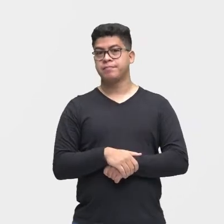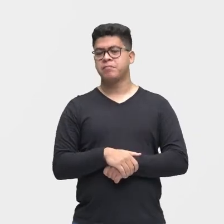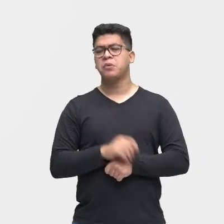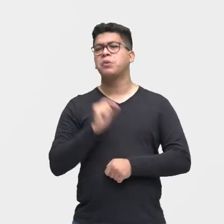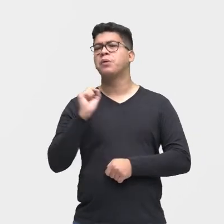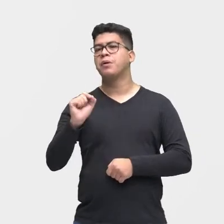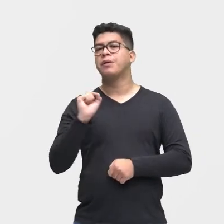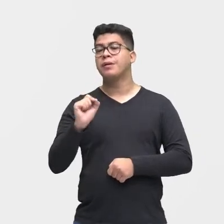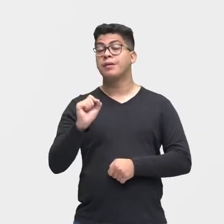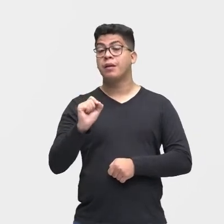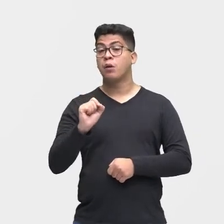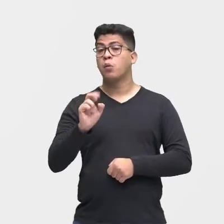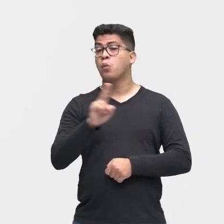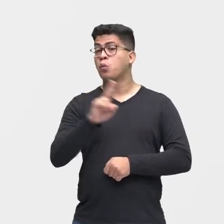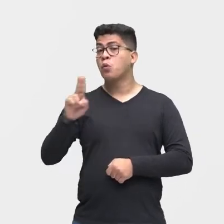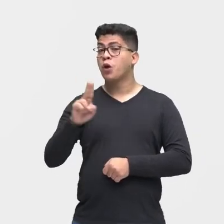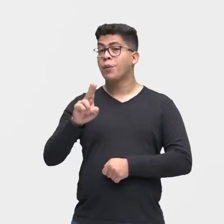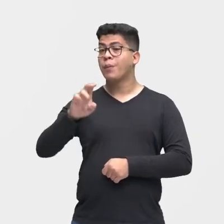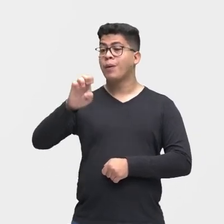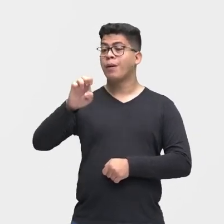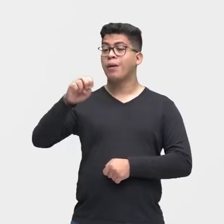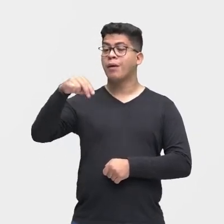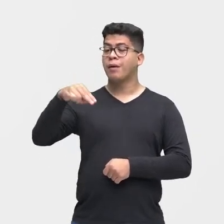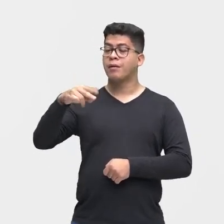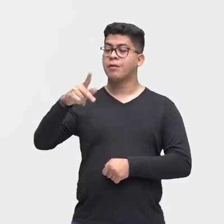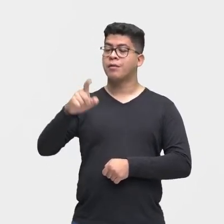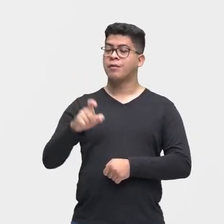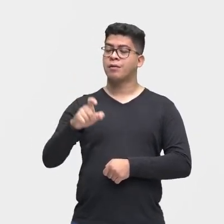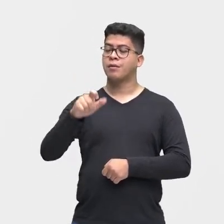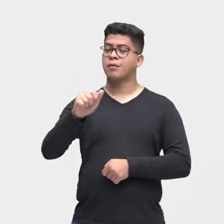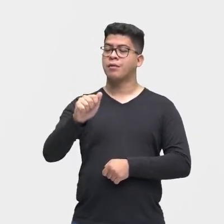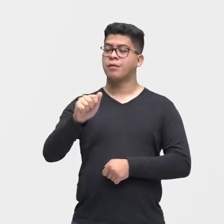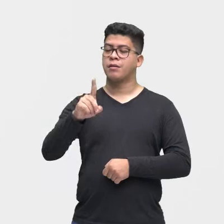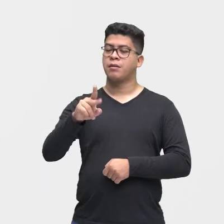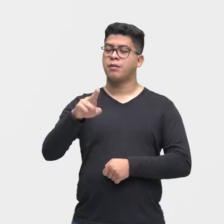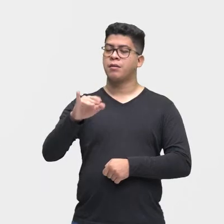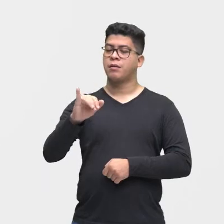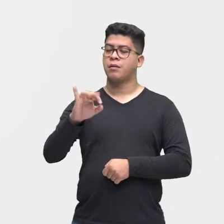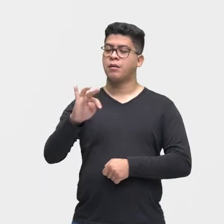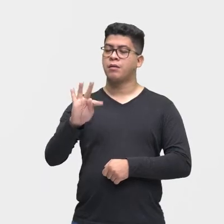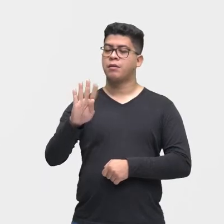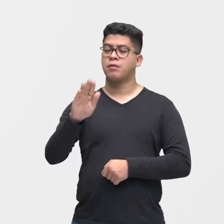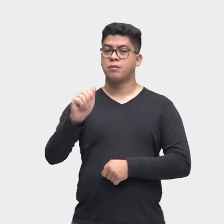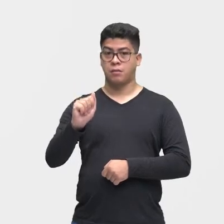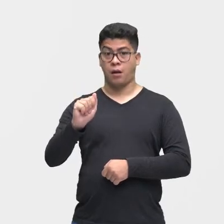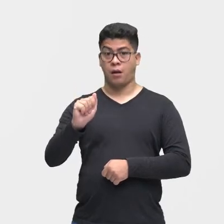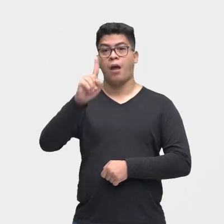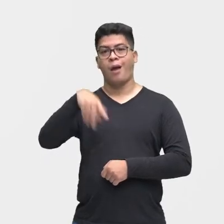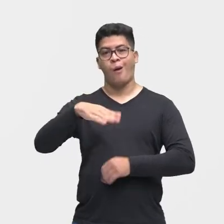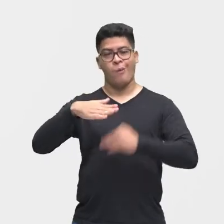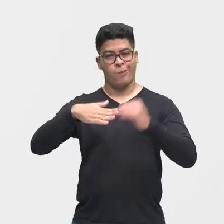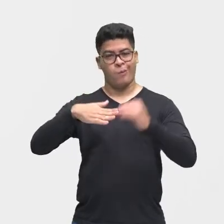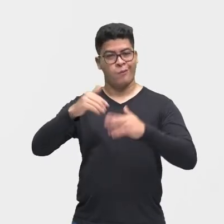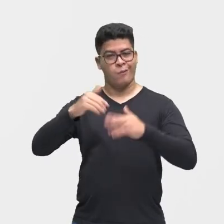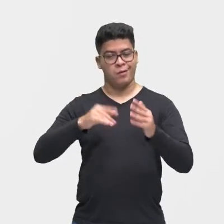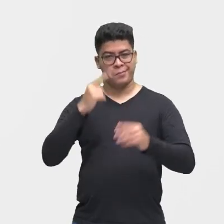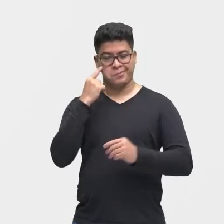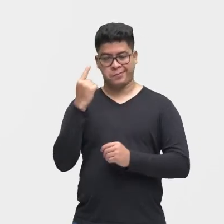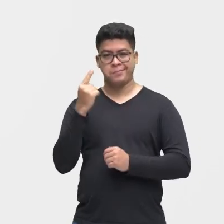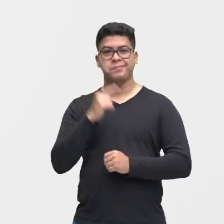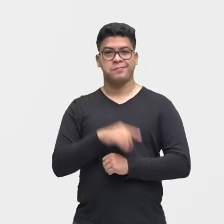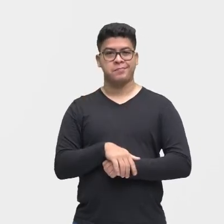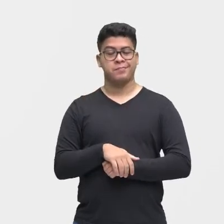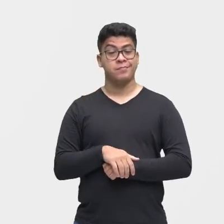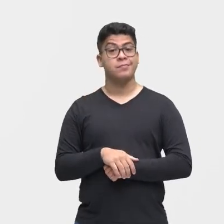Queen enxadristas não esqueçam certo e assim como qualquer outro jogo de tabuleiro o